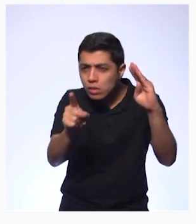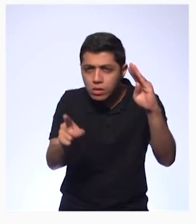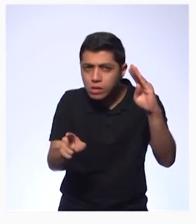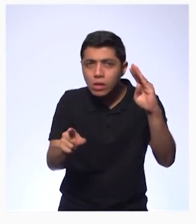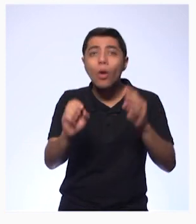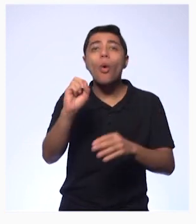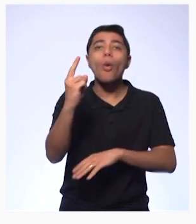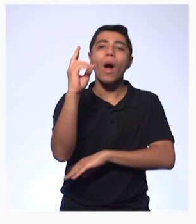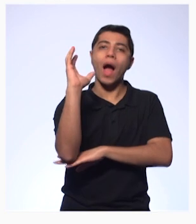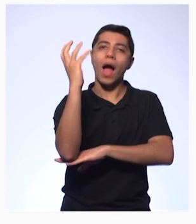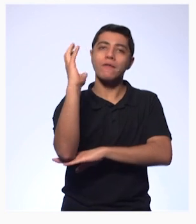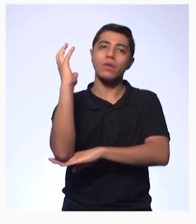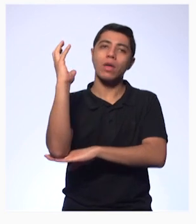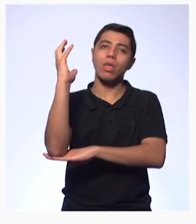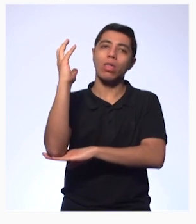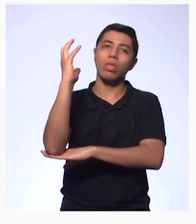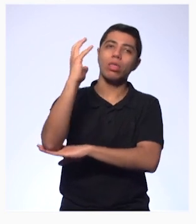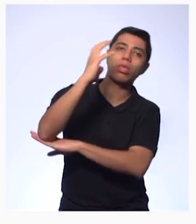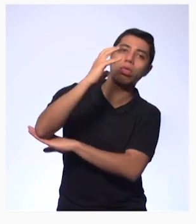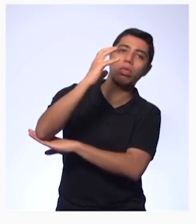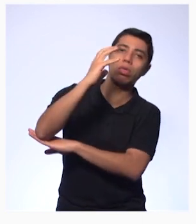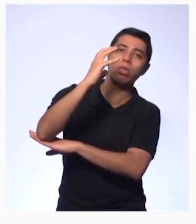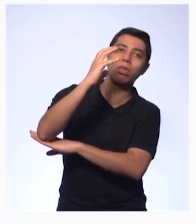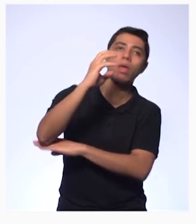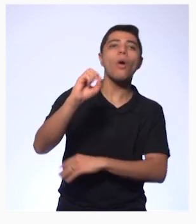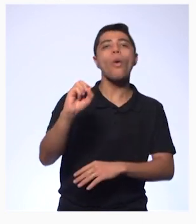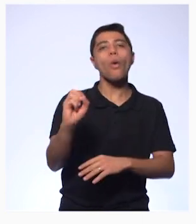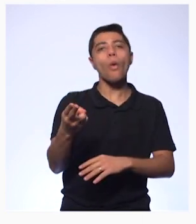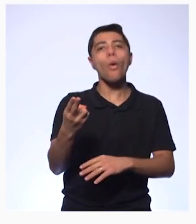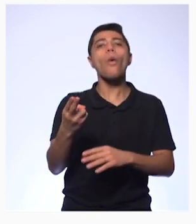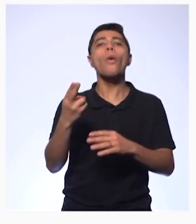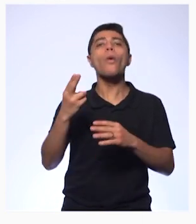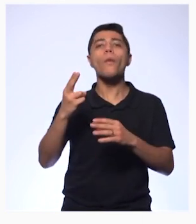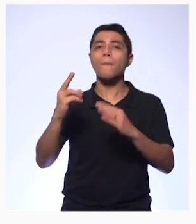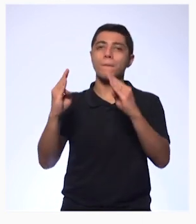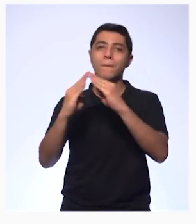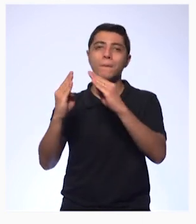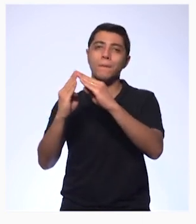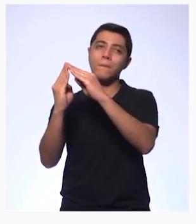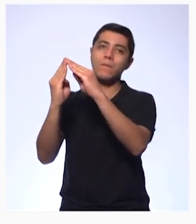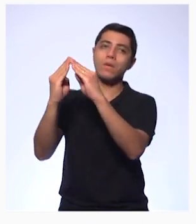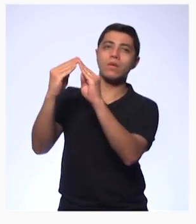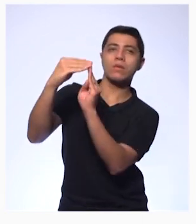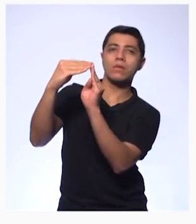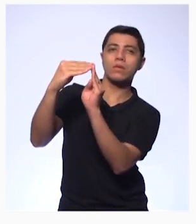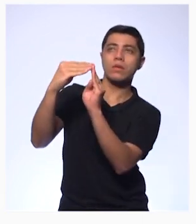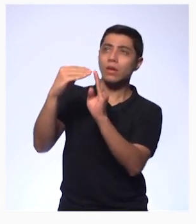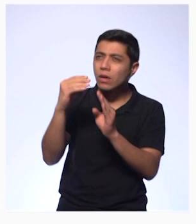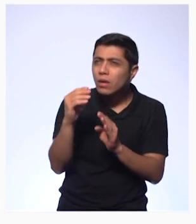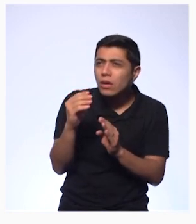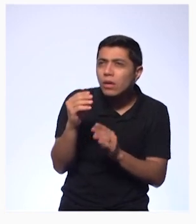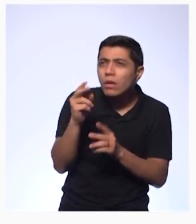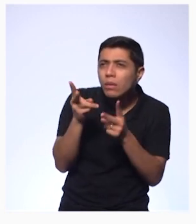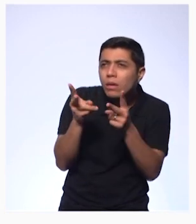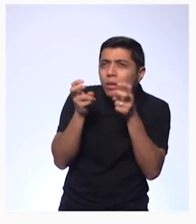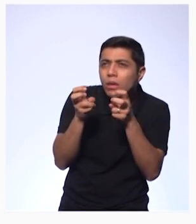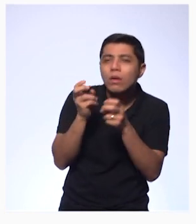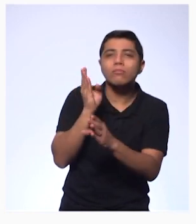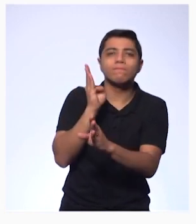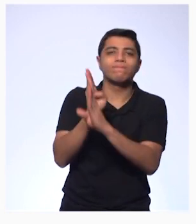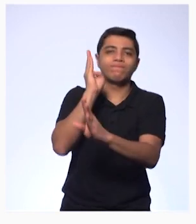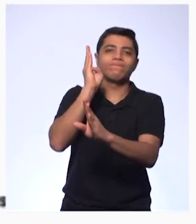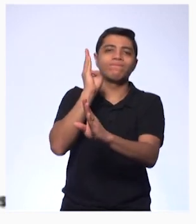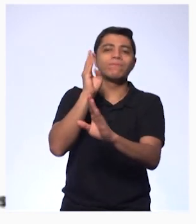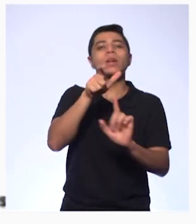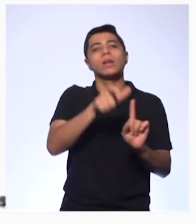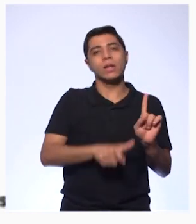inclinados, muros inclinados e embarrigados e cicatrizes de deslizamentos anteriores. Todo esse trabalho é feito através de vistorias de